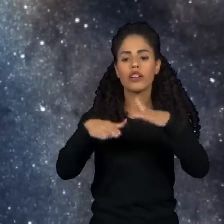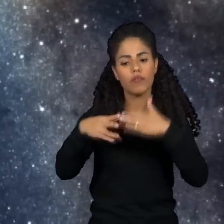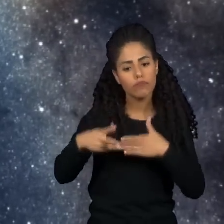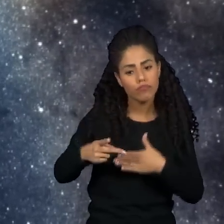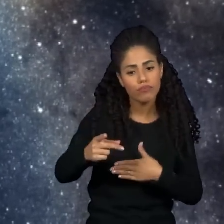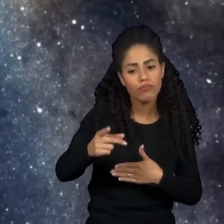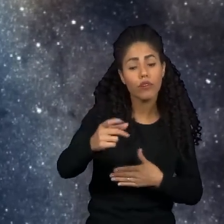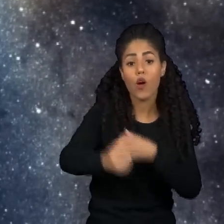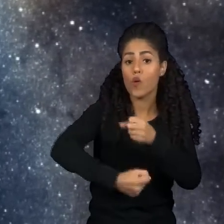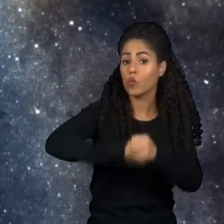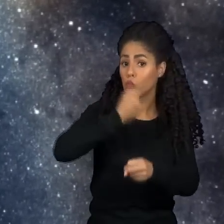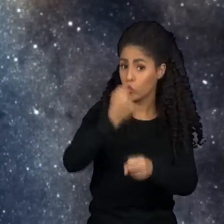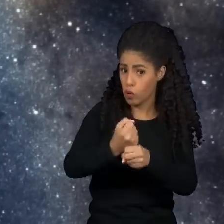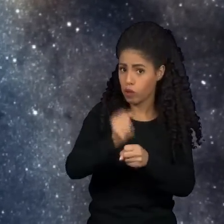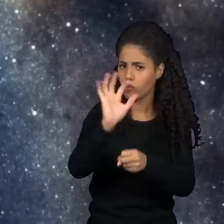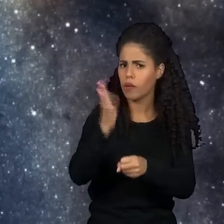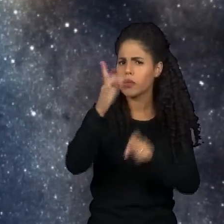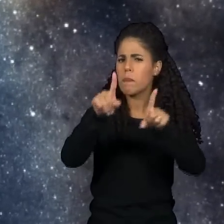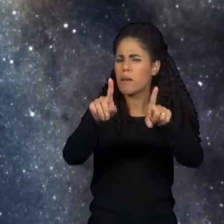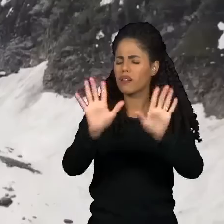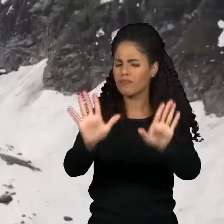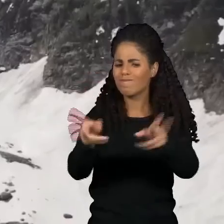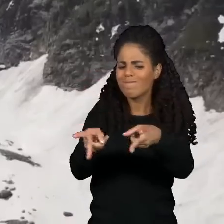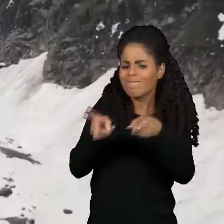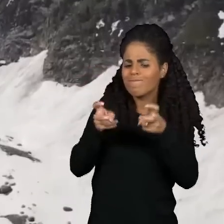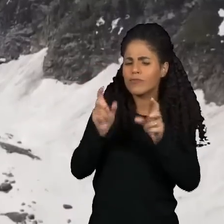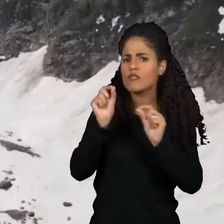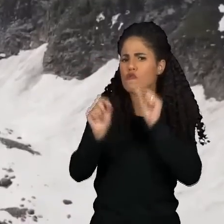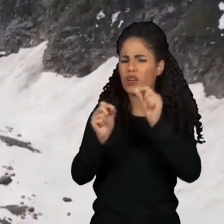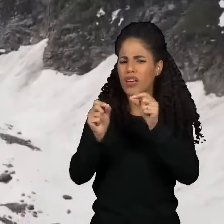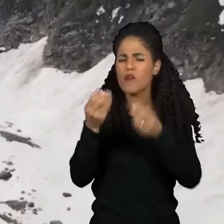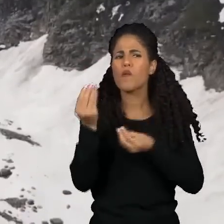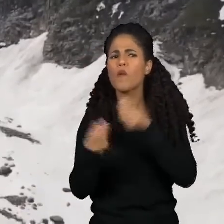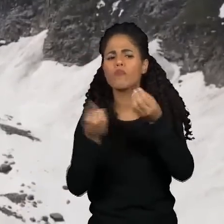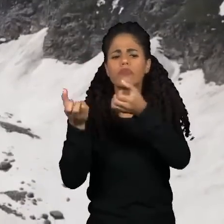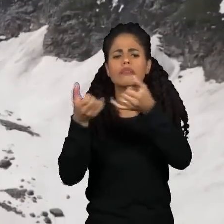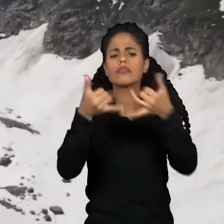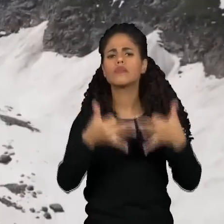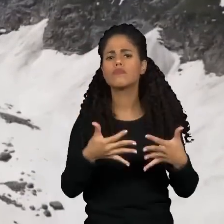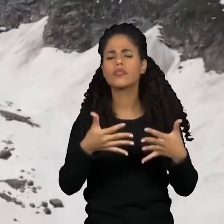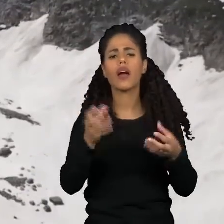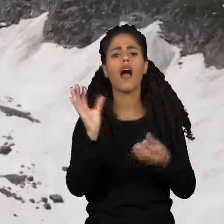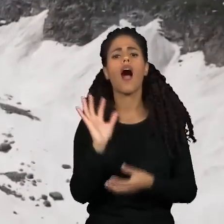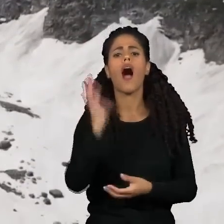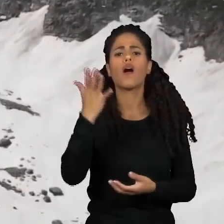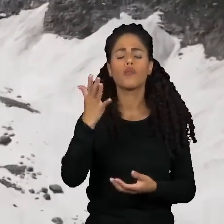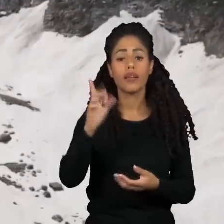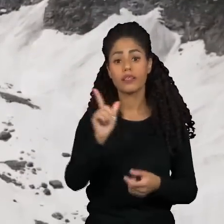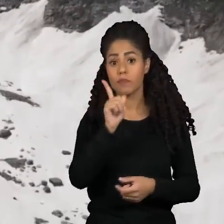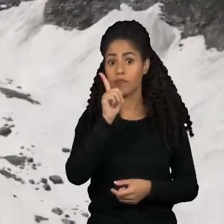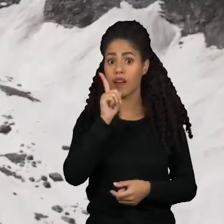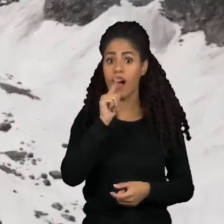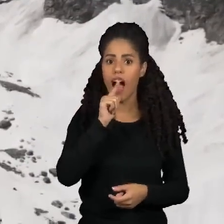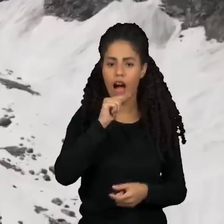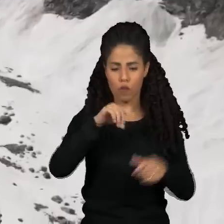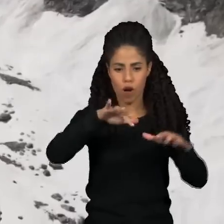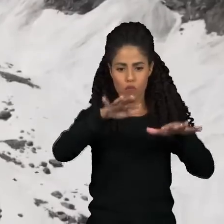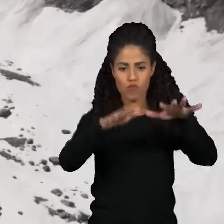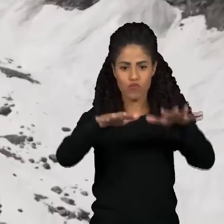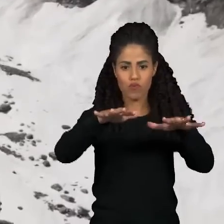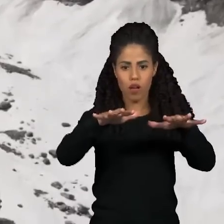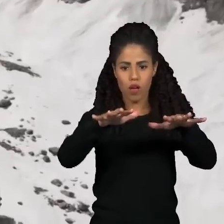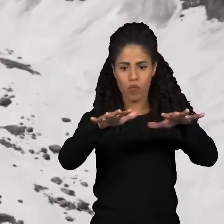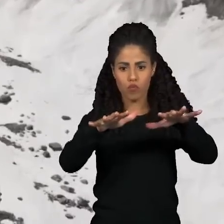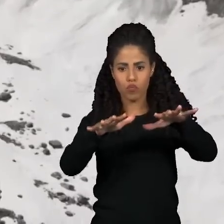ano. Mas o que se percebia não era explicado pela movimentação de água, por exemplo, das geleiras